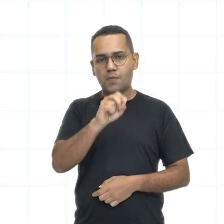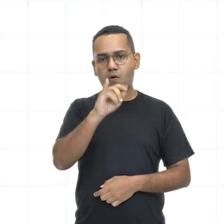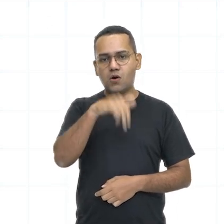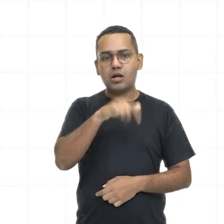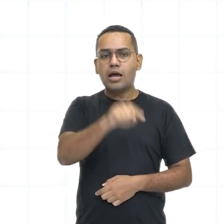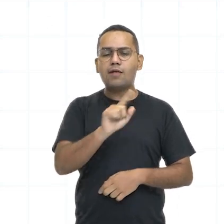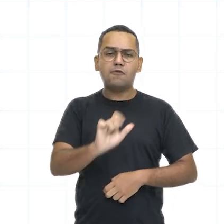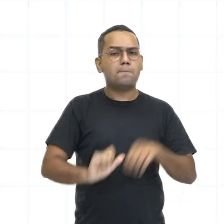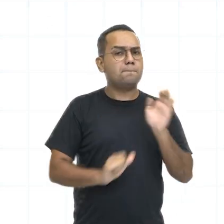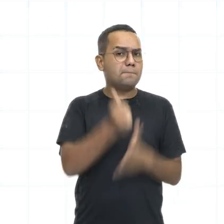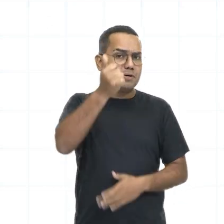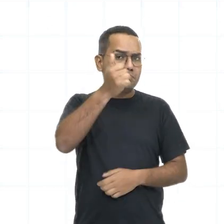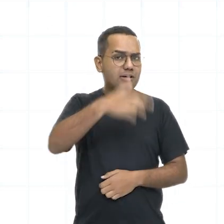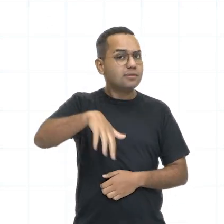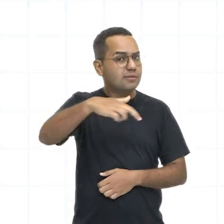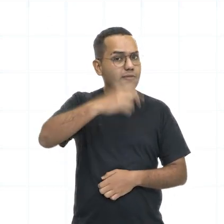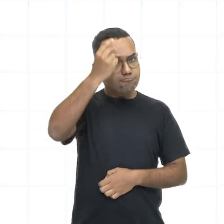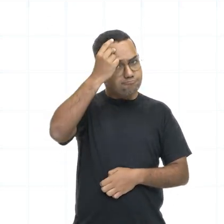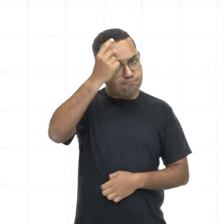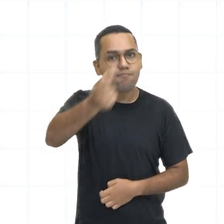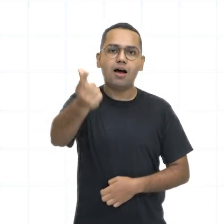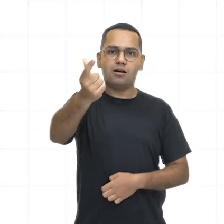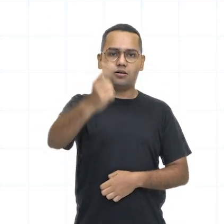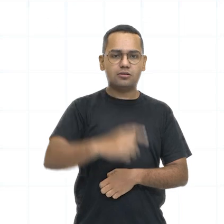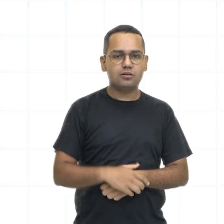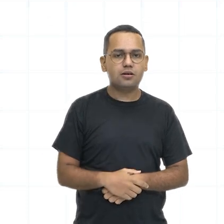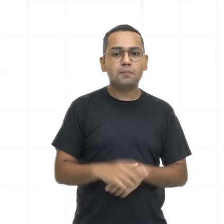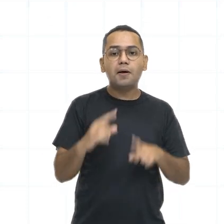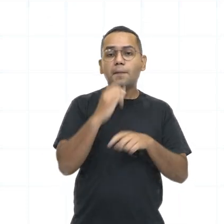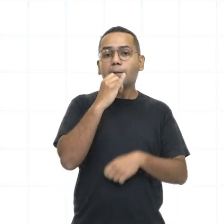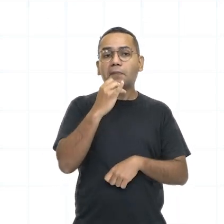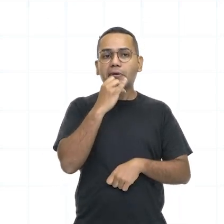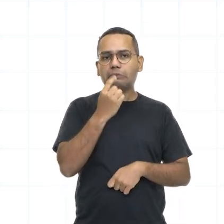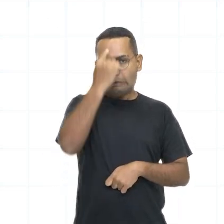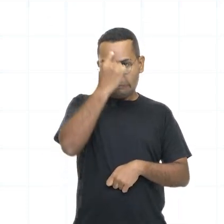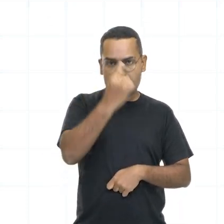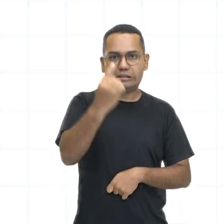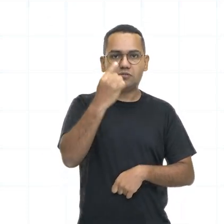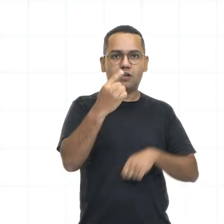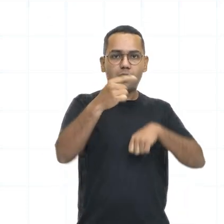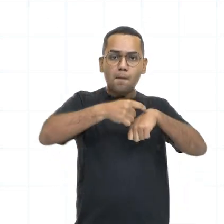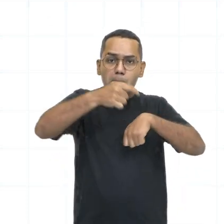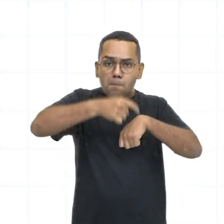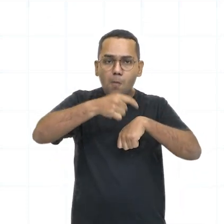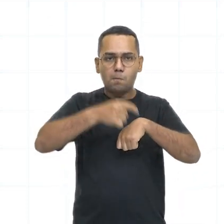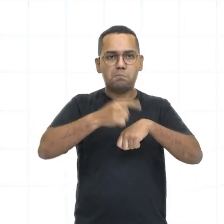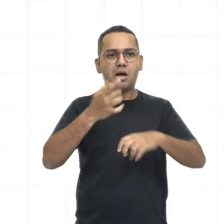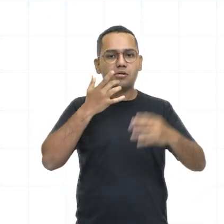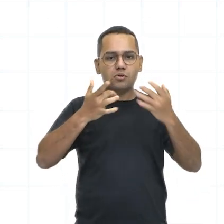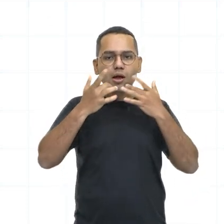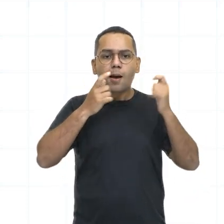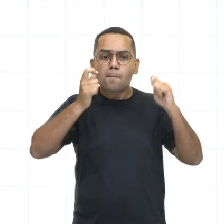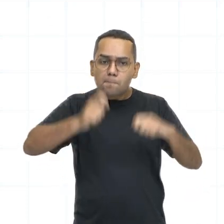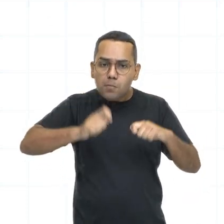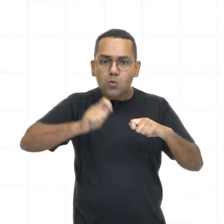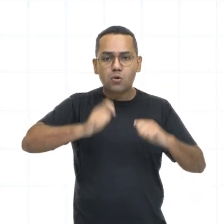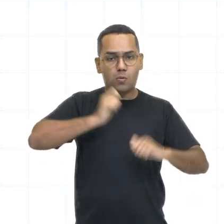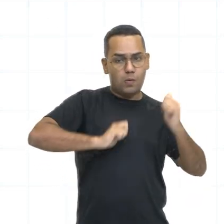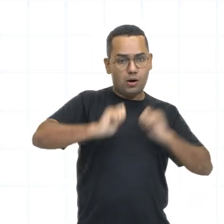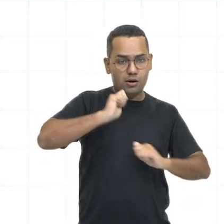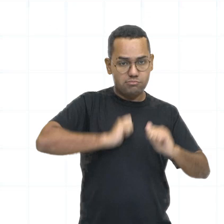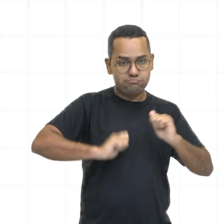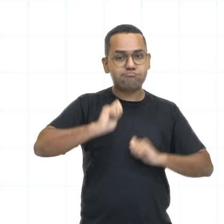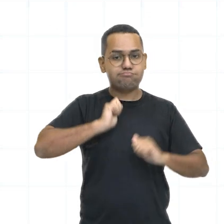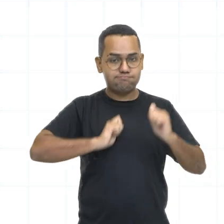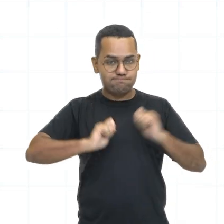improvisação. Ela aborda que o ato de improvisar permite que os atores se conectem com